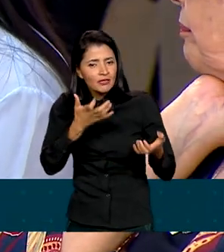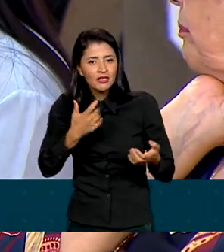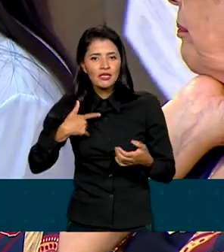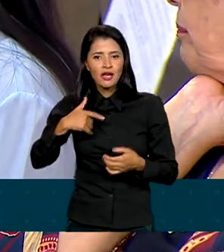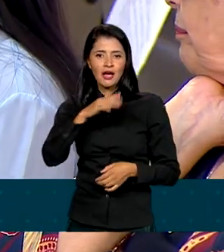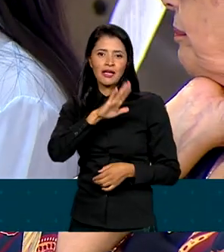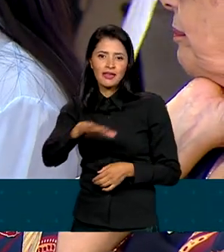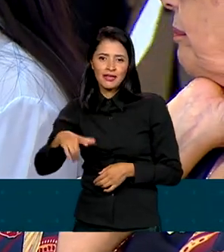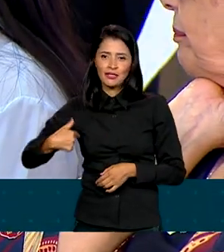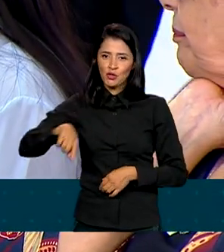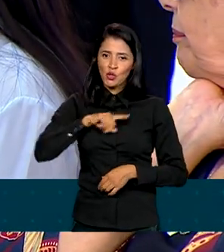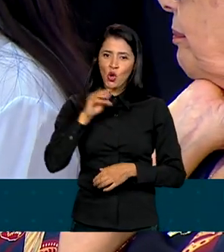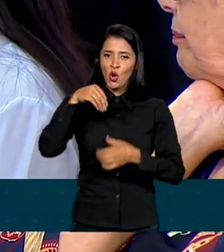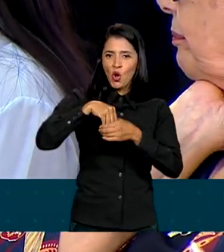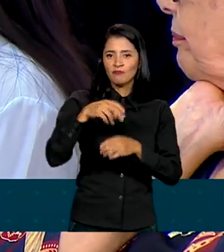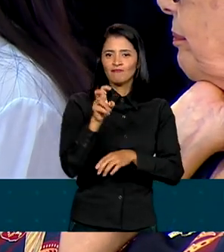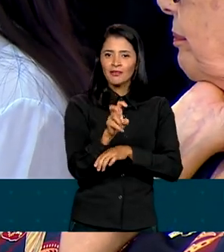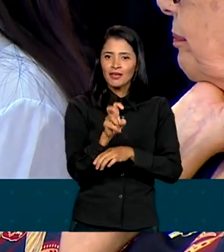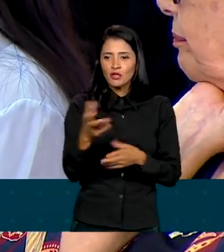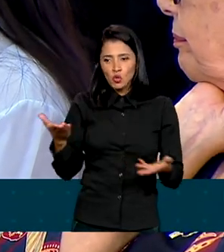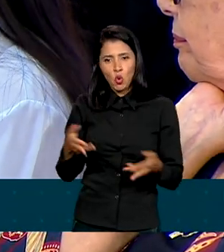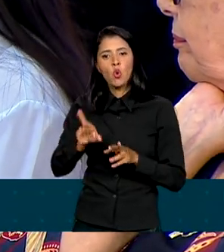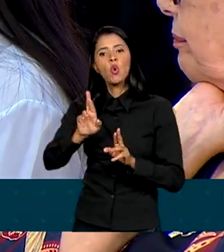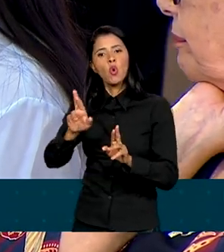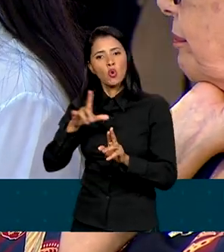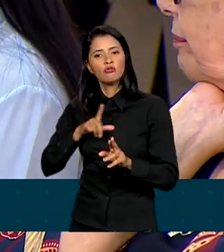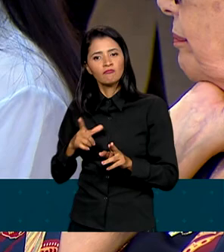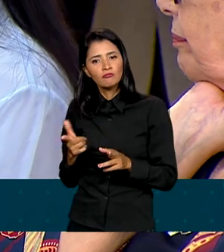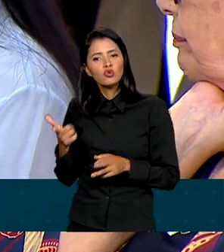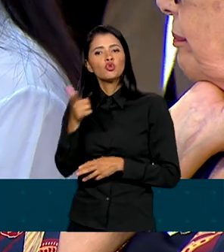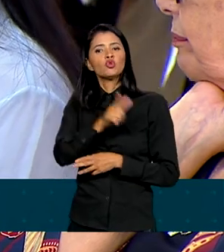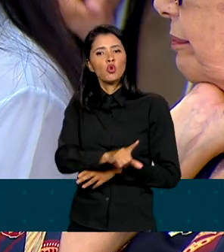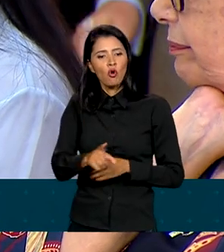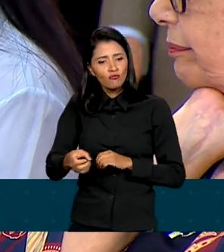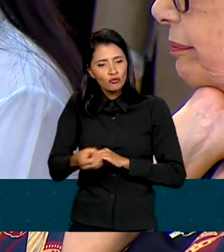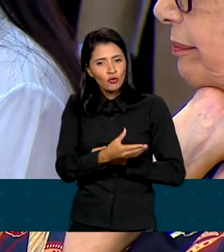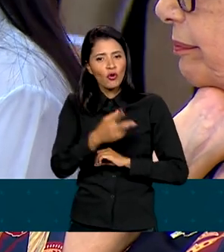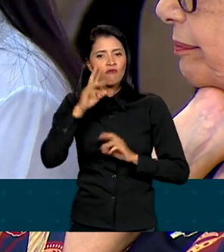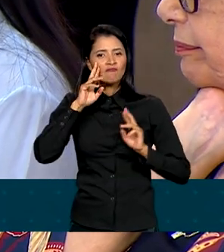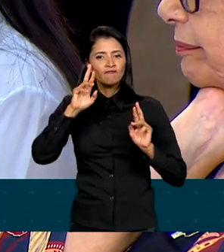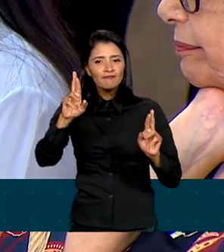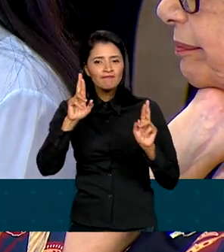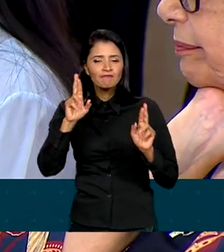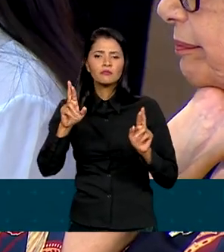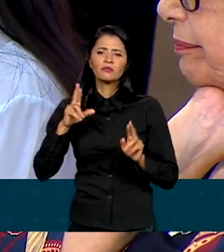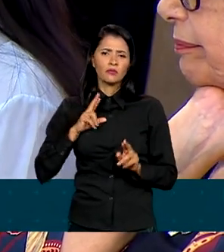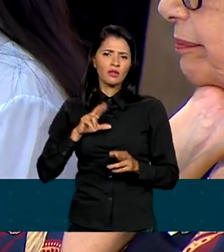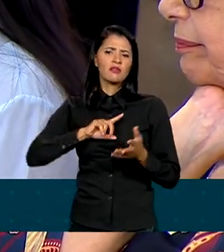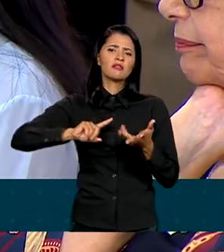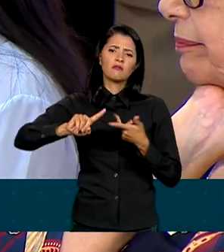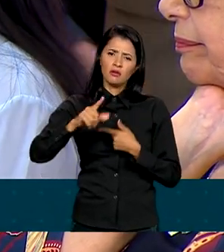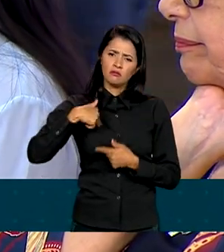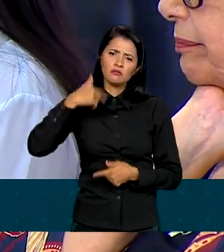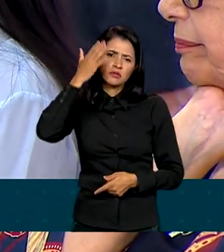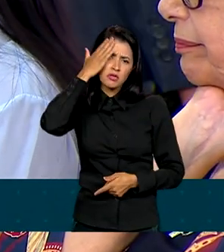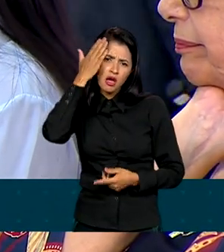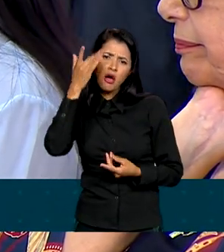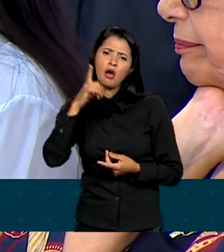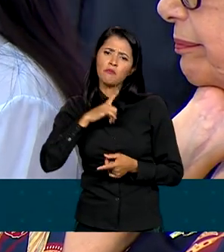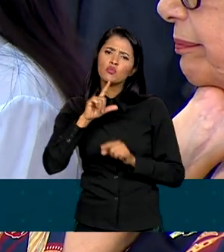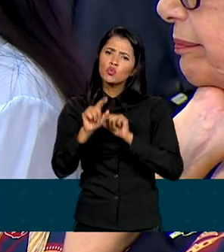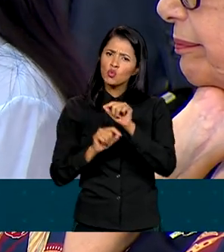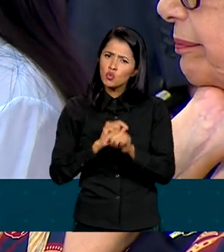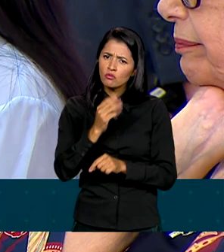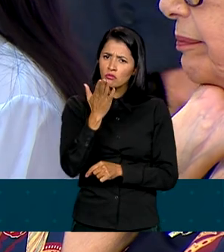crianças em creche e que agora a esperança renova. Quantas vezes a gente sabe, tem ciência, de